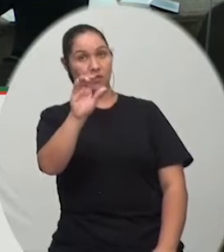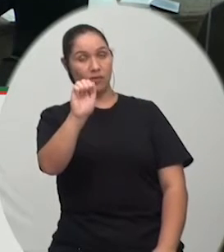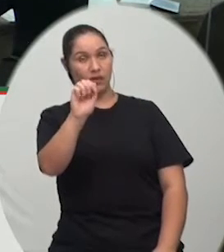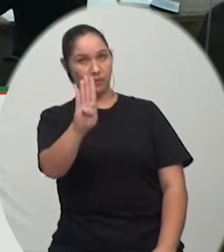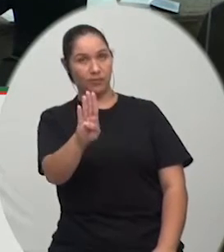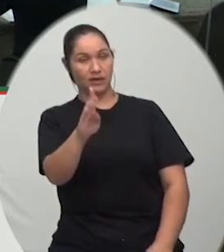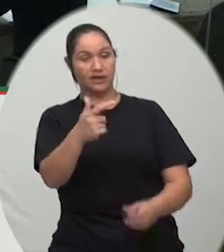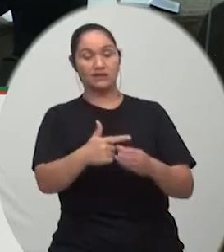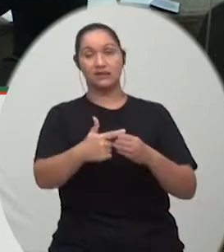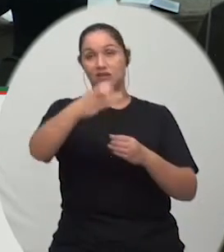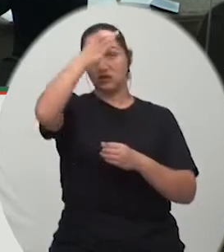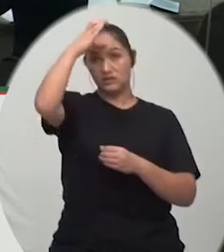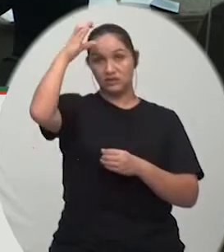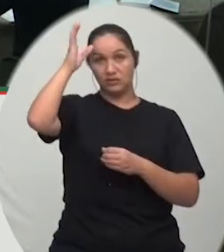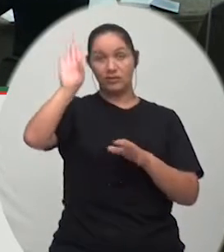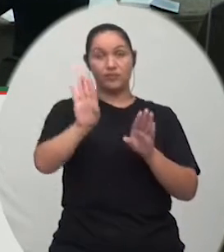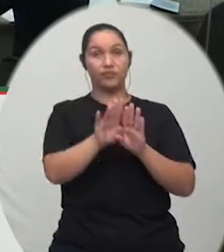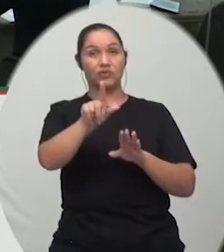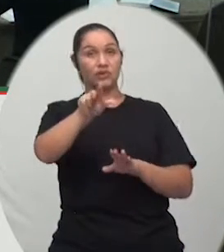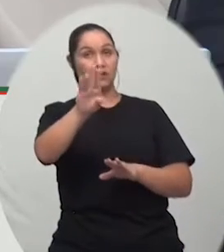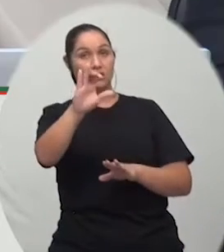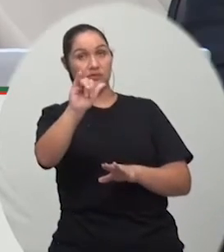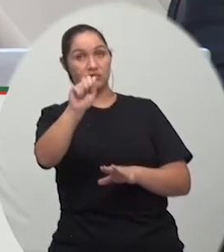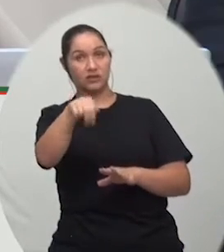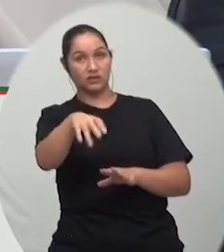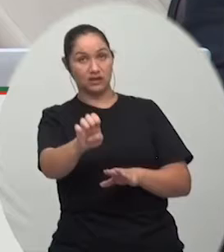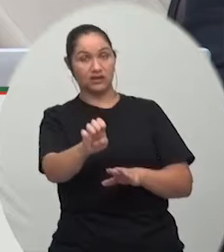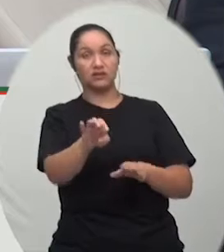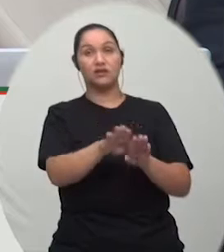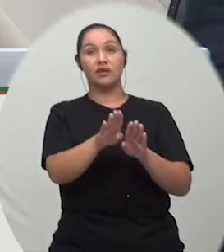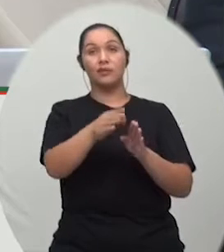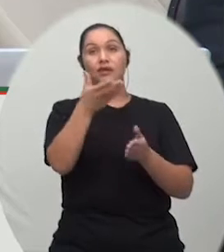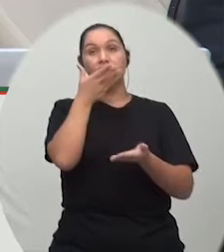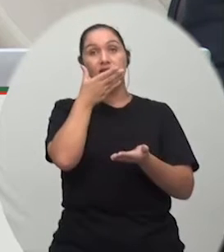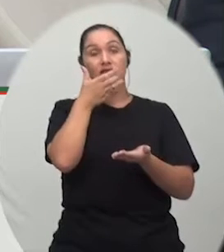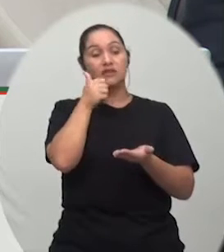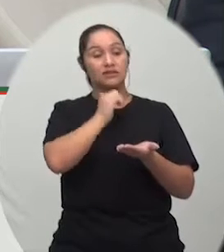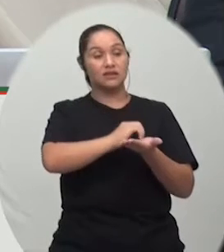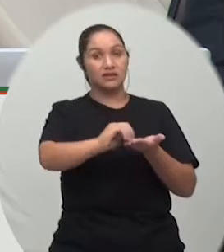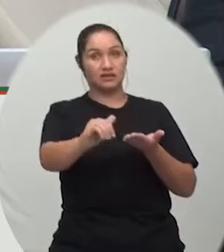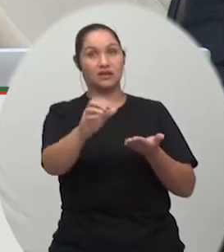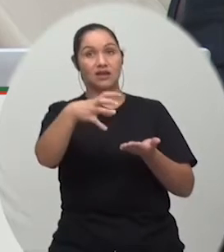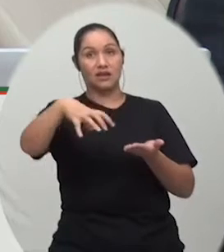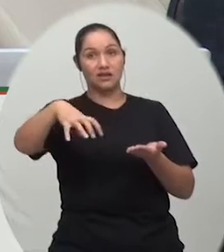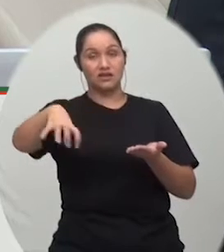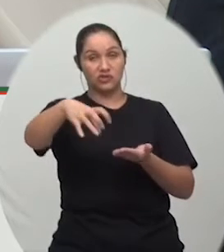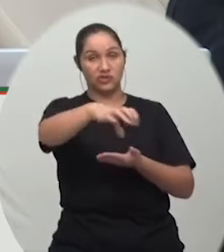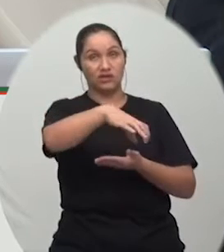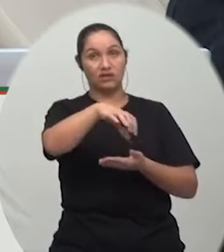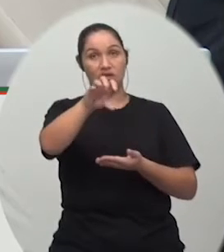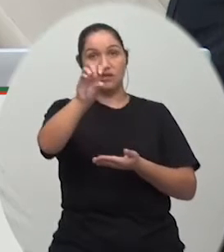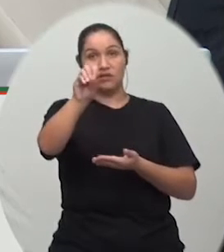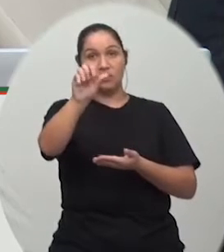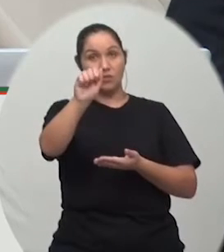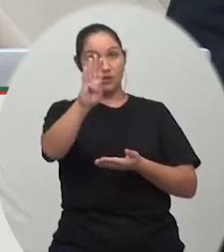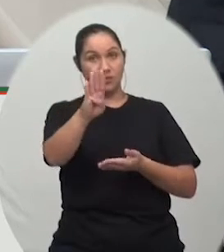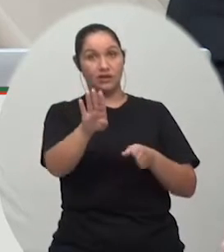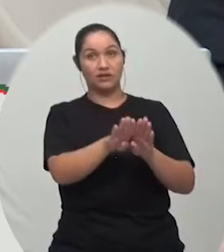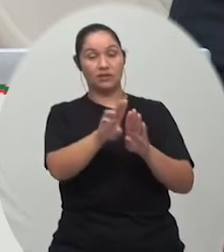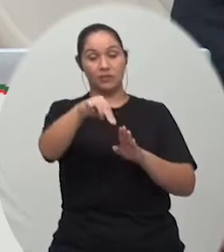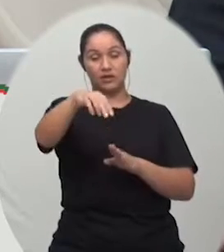Criciúma, Luciana Manente, secretária-geral da OAB, Moacir Jardim de Medeiros Neto,